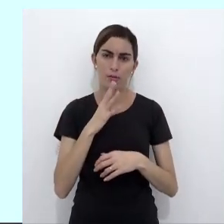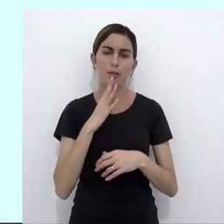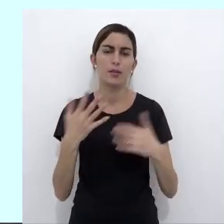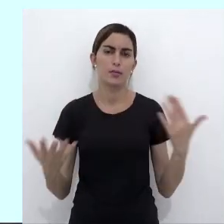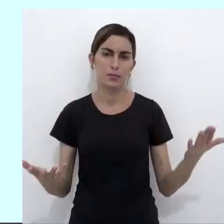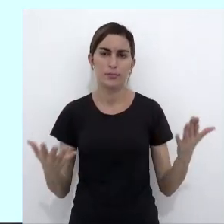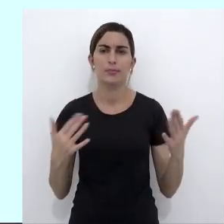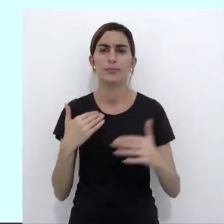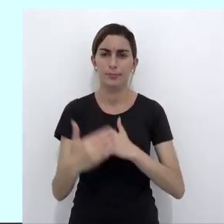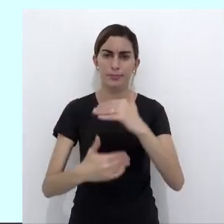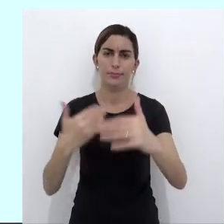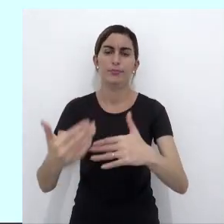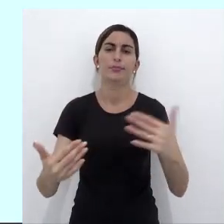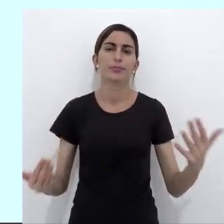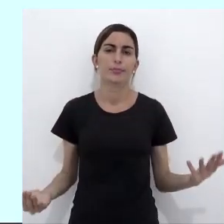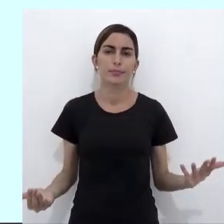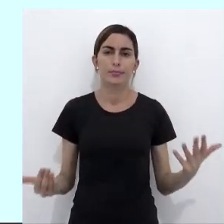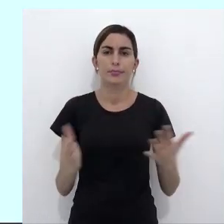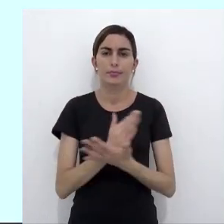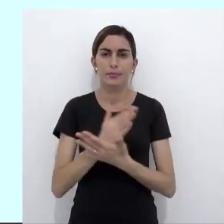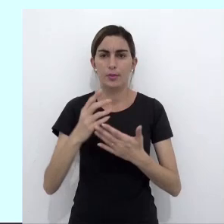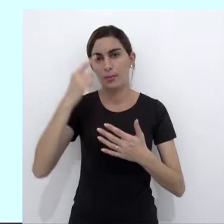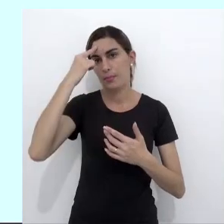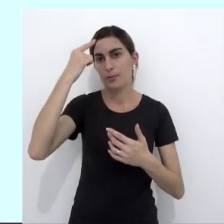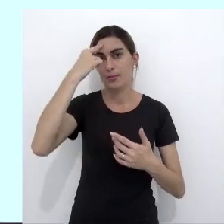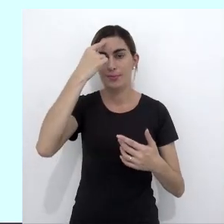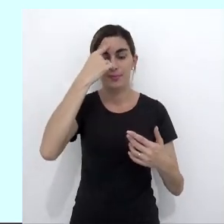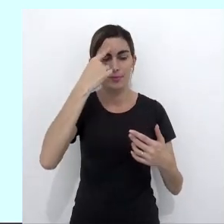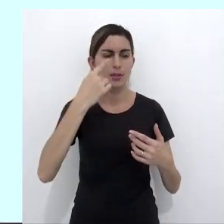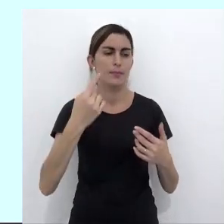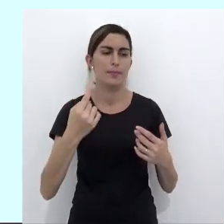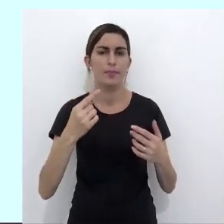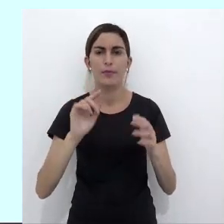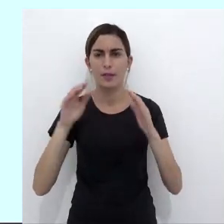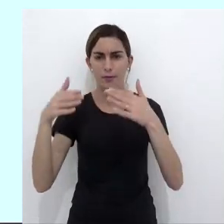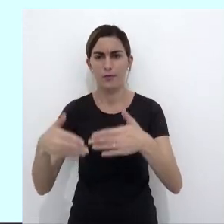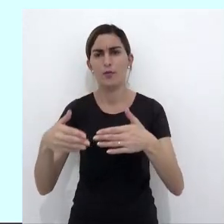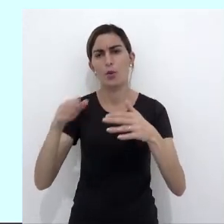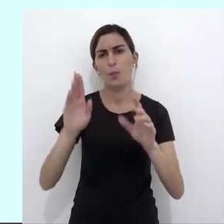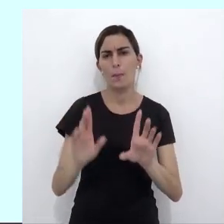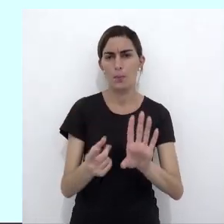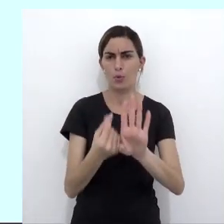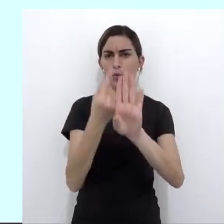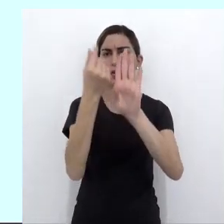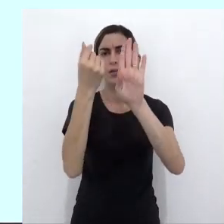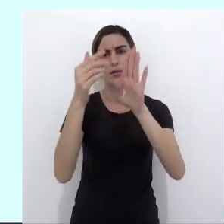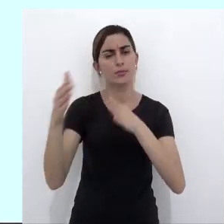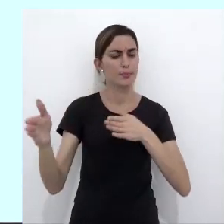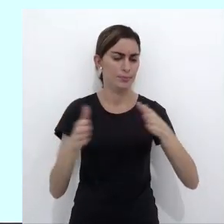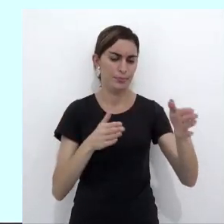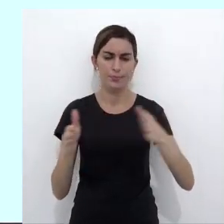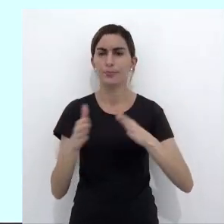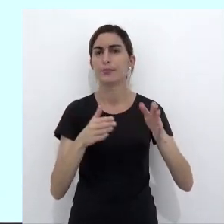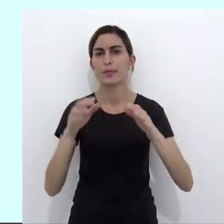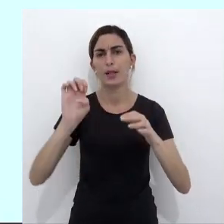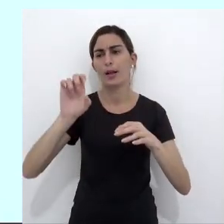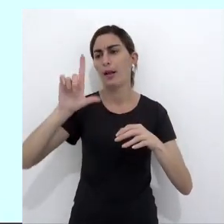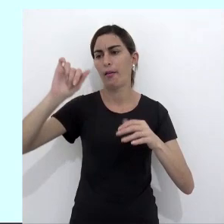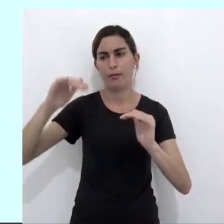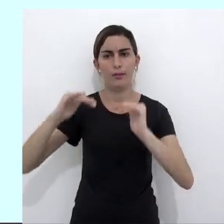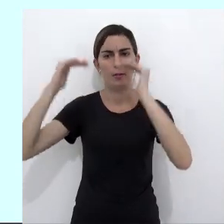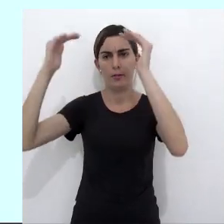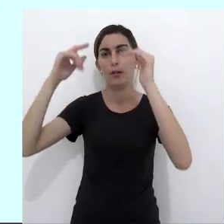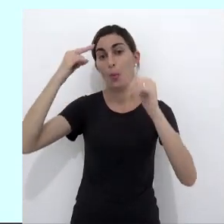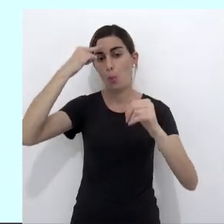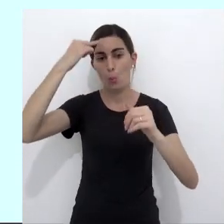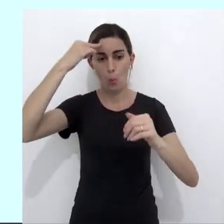não é? Alguma mentalidade relacionada à burguesia, mas nesse período a nossa elite ainda estava muito